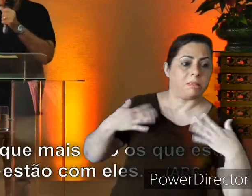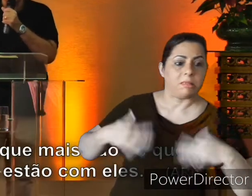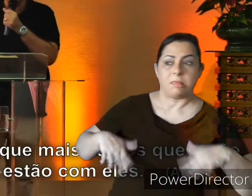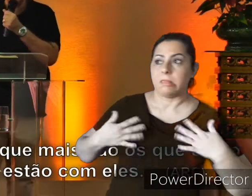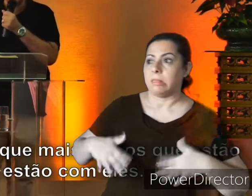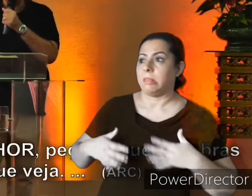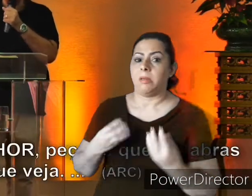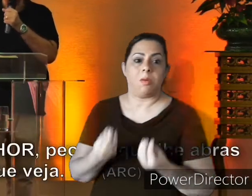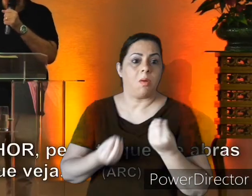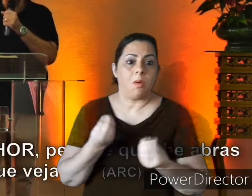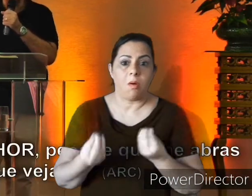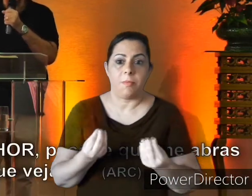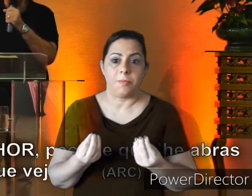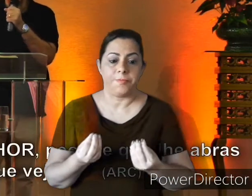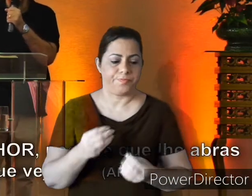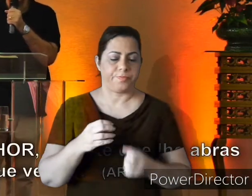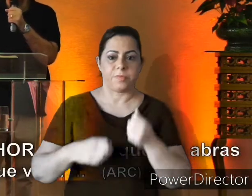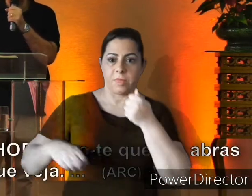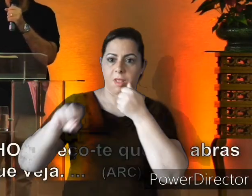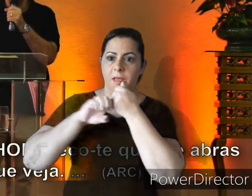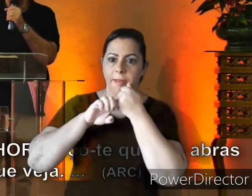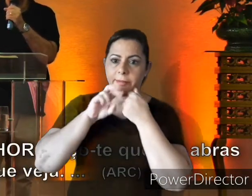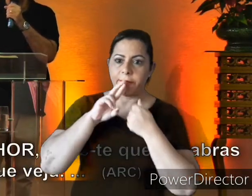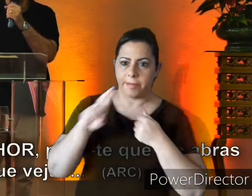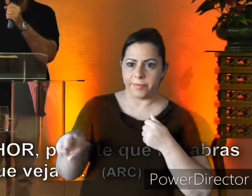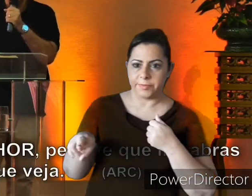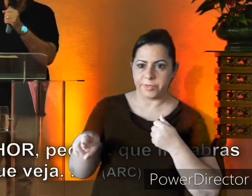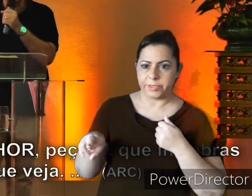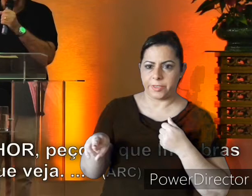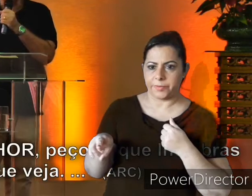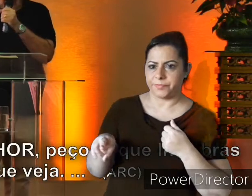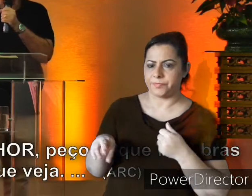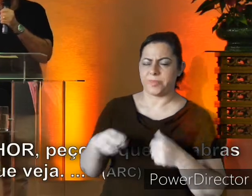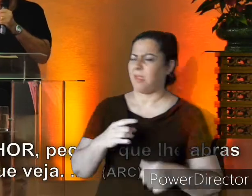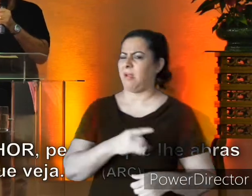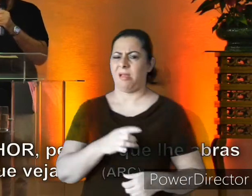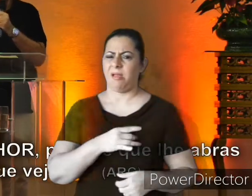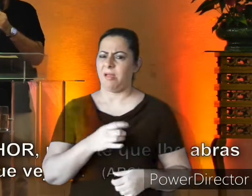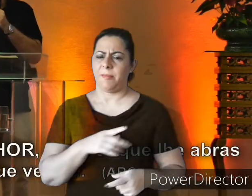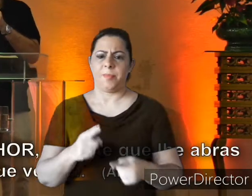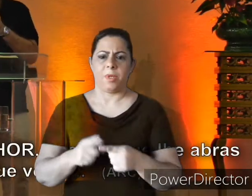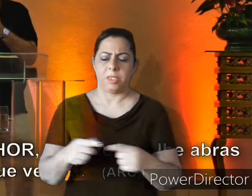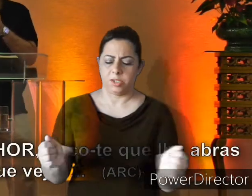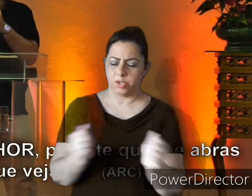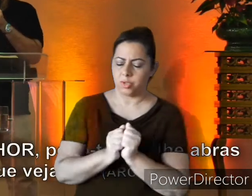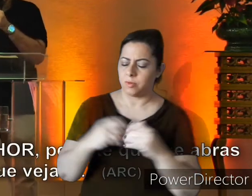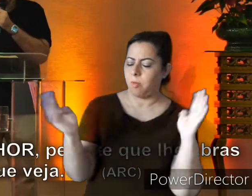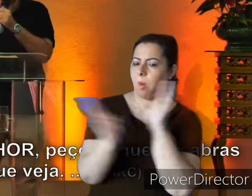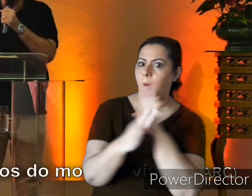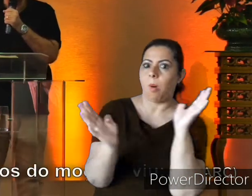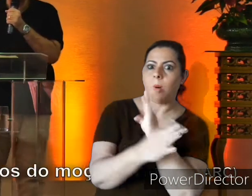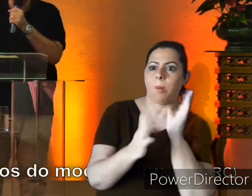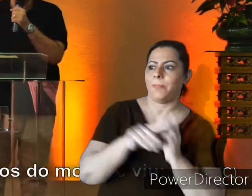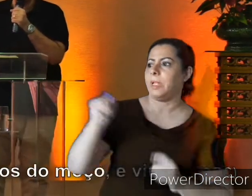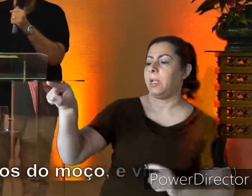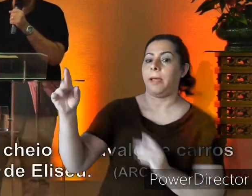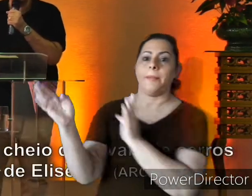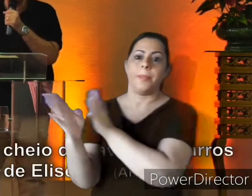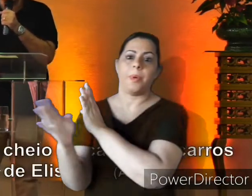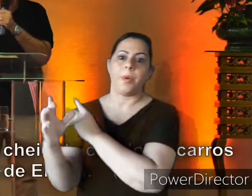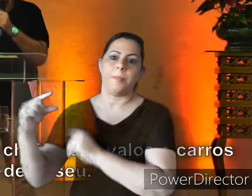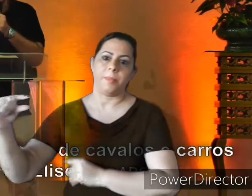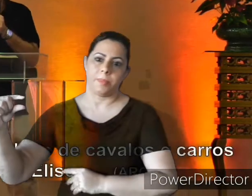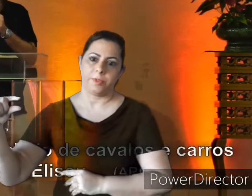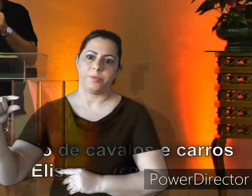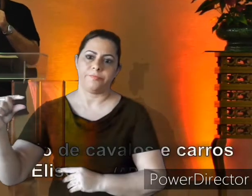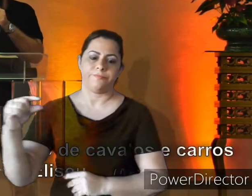peço-te que lhe abras os olhos, para que veja. E o Senhor abriu os olhos do moço e viu. E eis que o monte estava